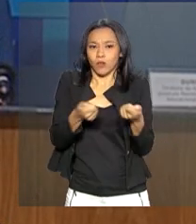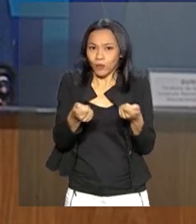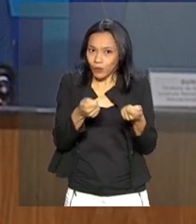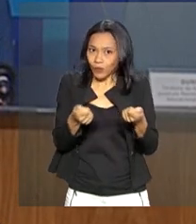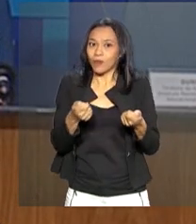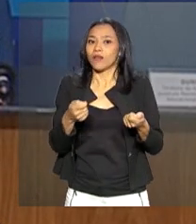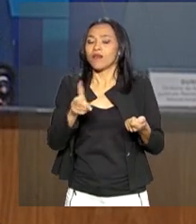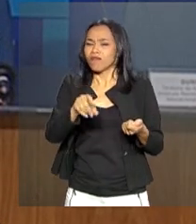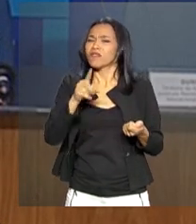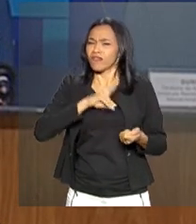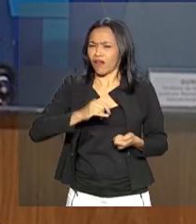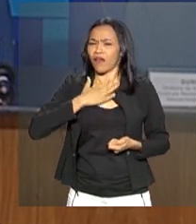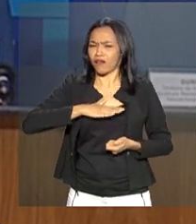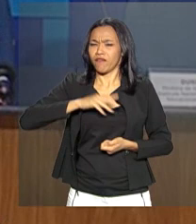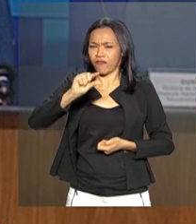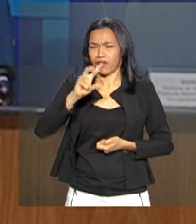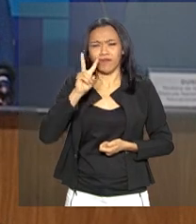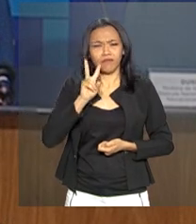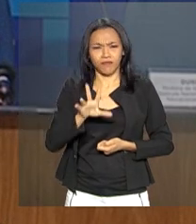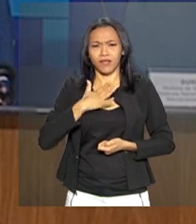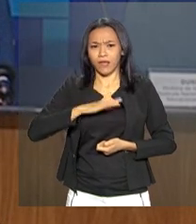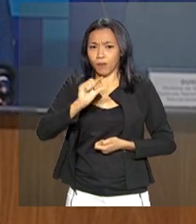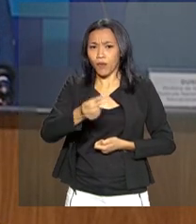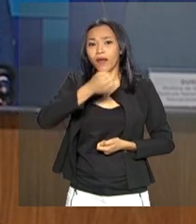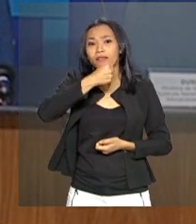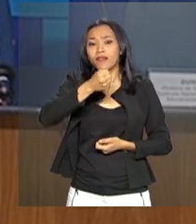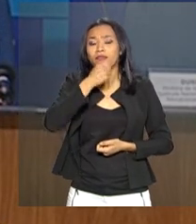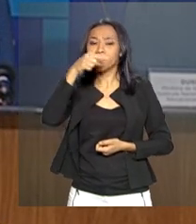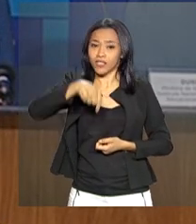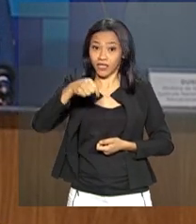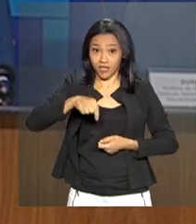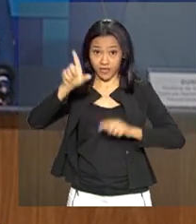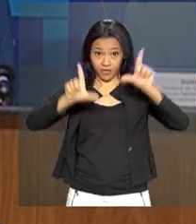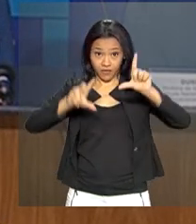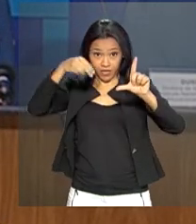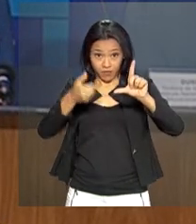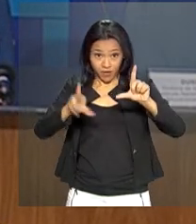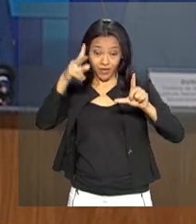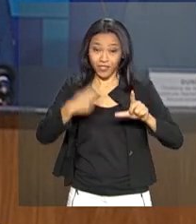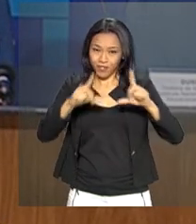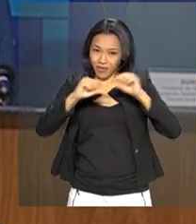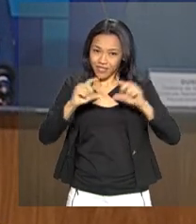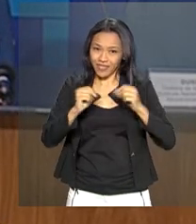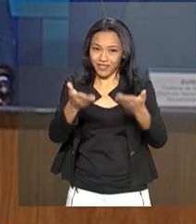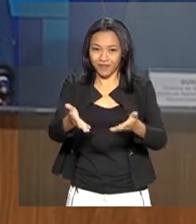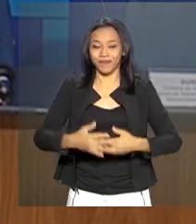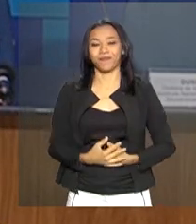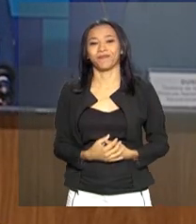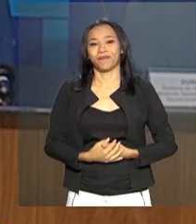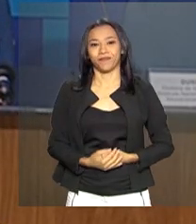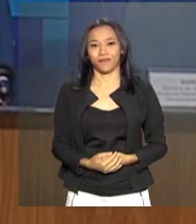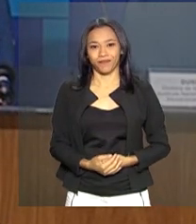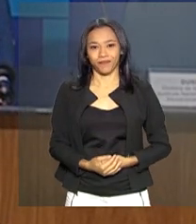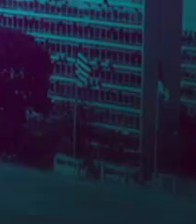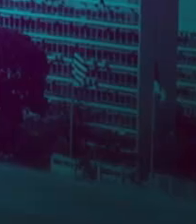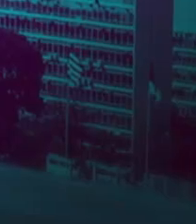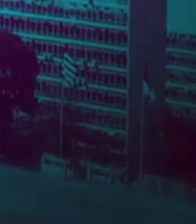vai poder conferir daqui a pouco nessa entrevista do ministro aqui na TVNBR. De Brasília, Márcia Fernandes.